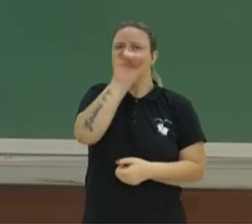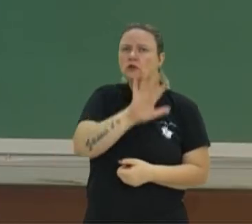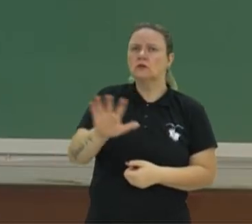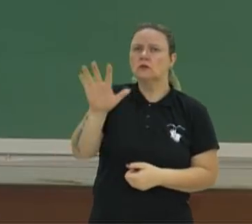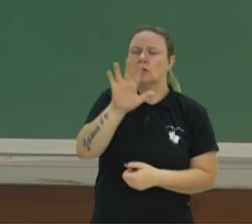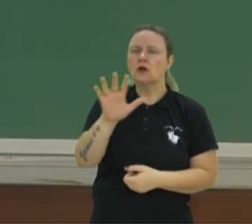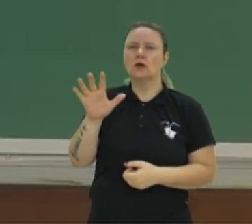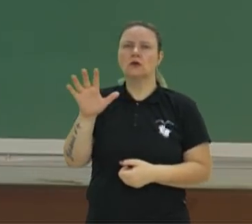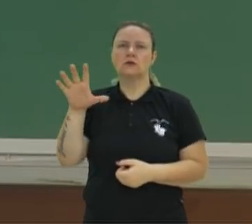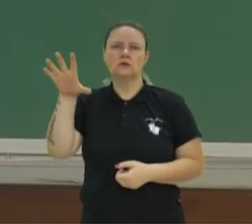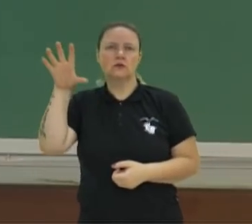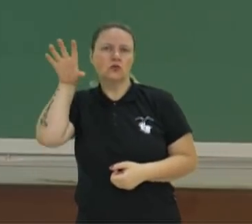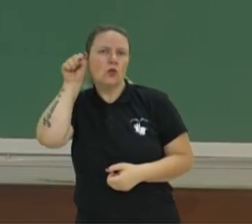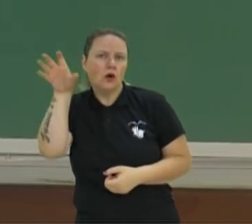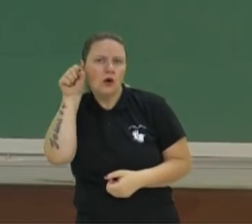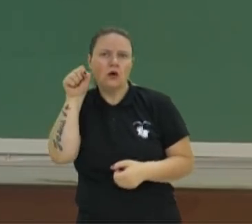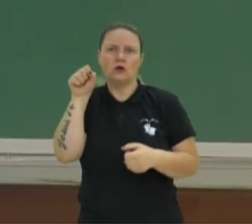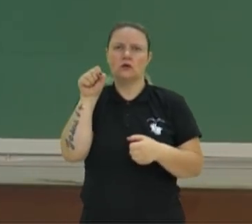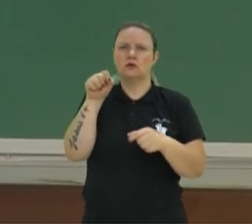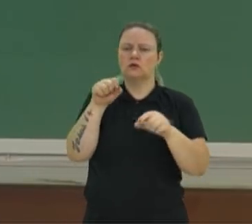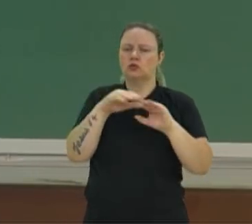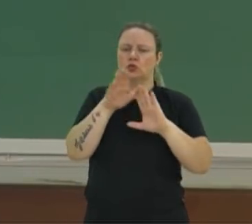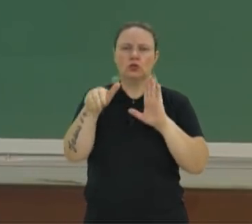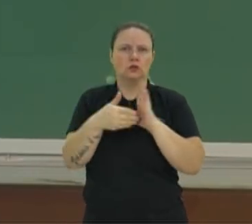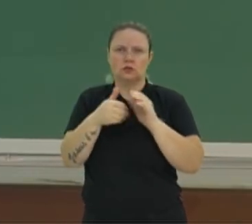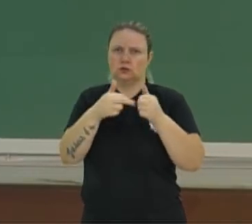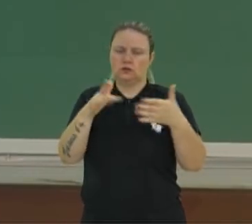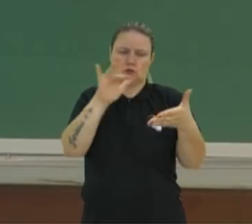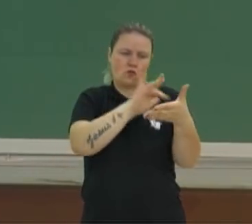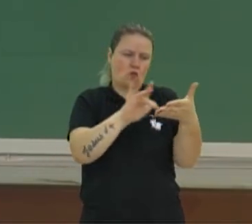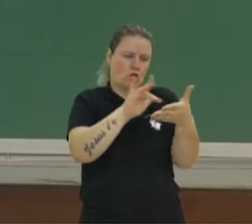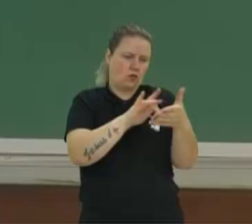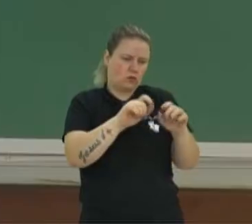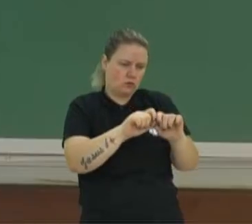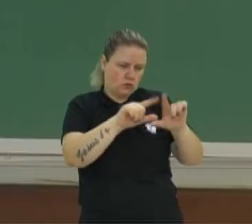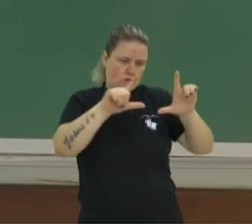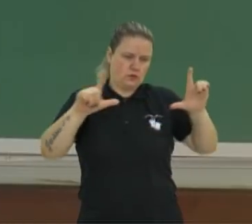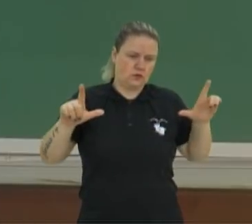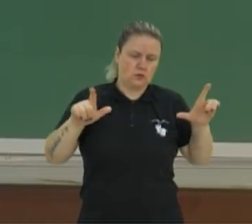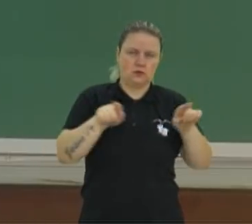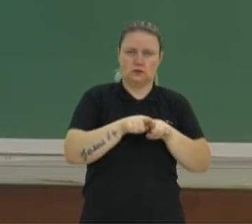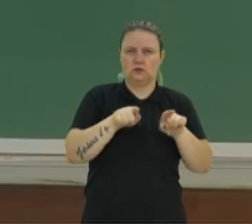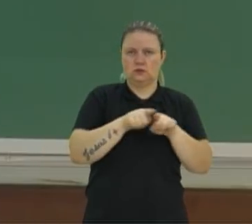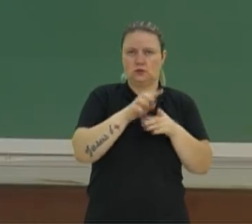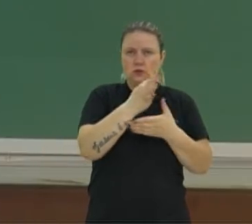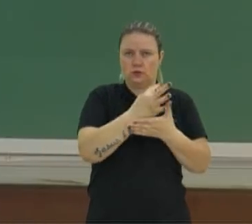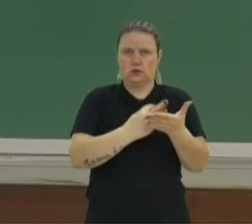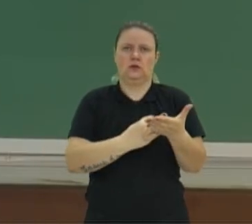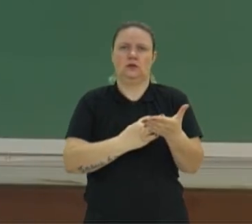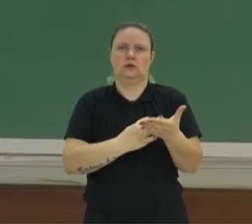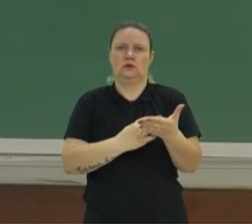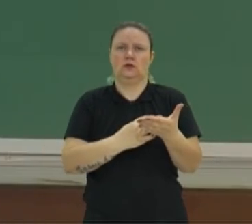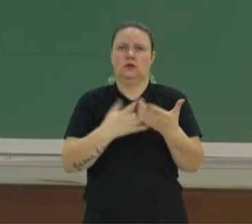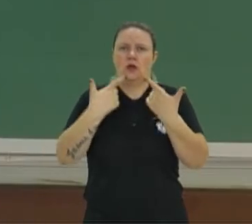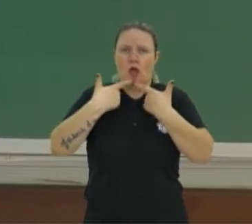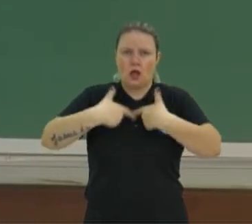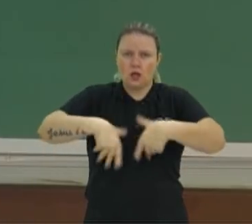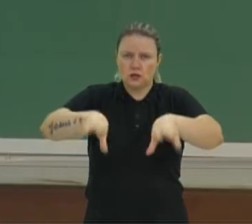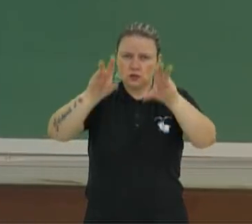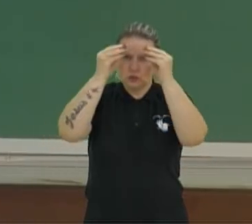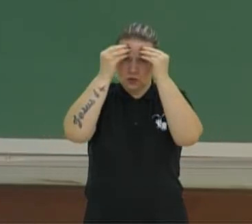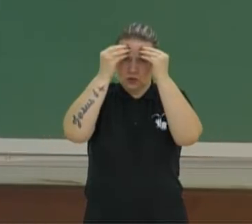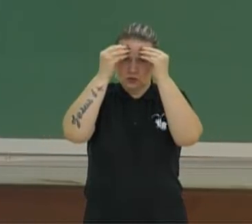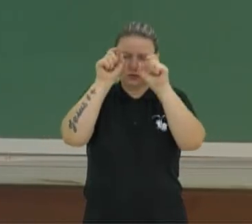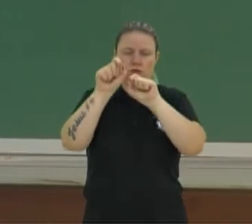própria notícia online que havia no celular e a representação ali de algum tipo de texto. Então, uma linguagem não verbal se